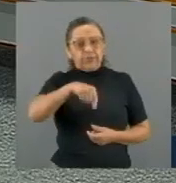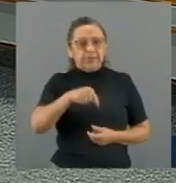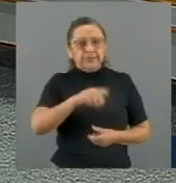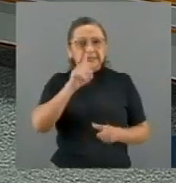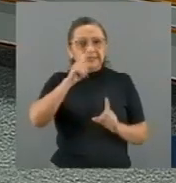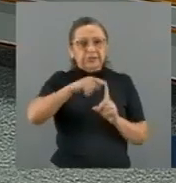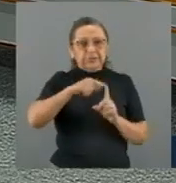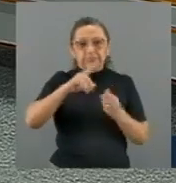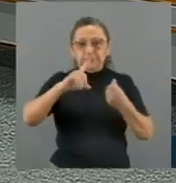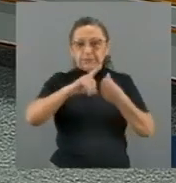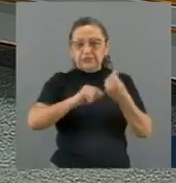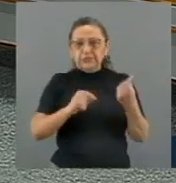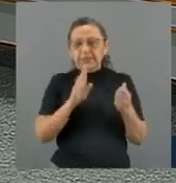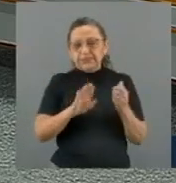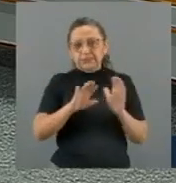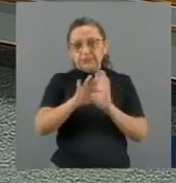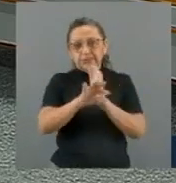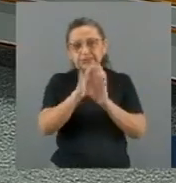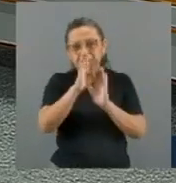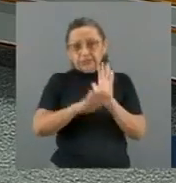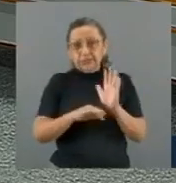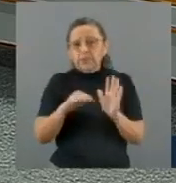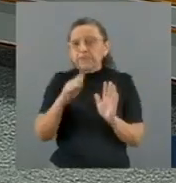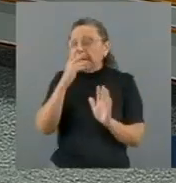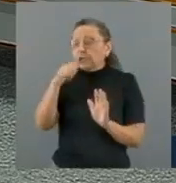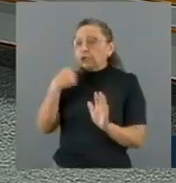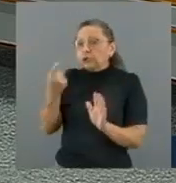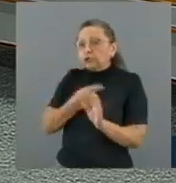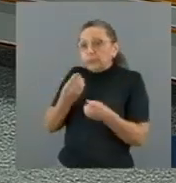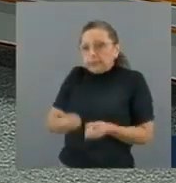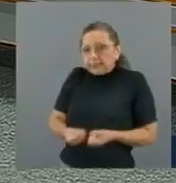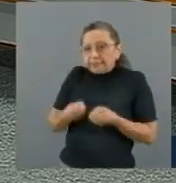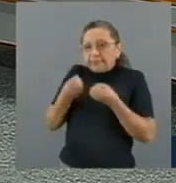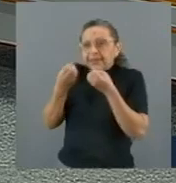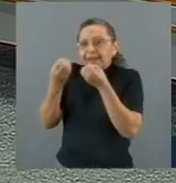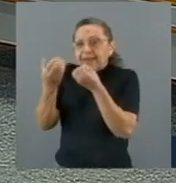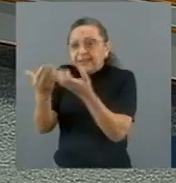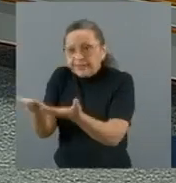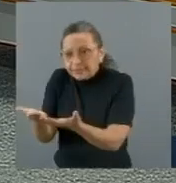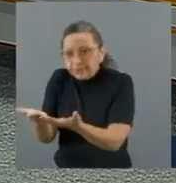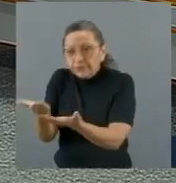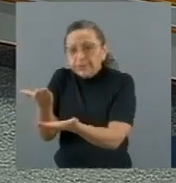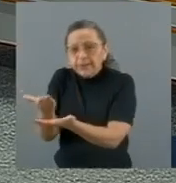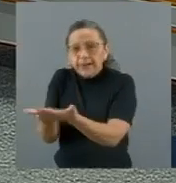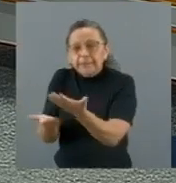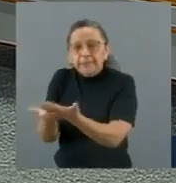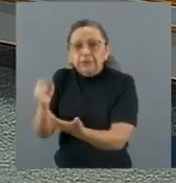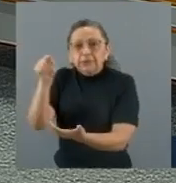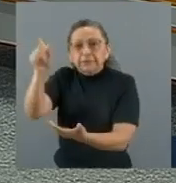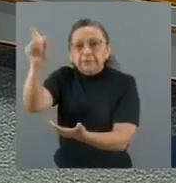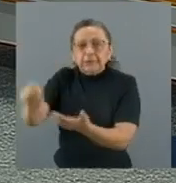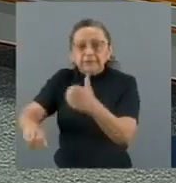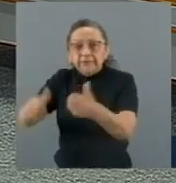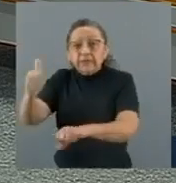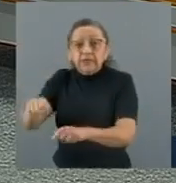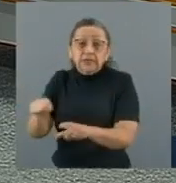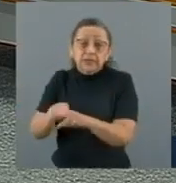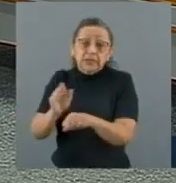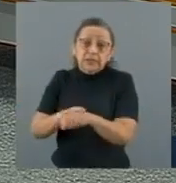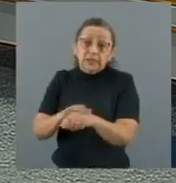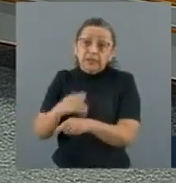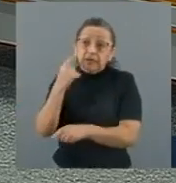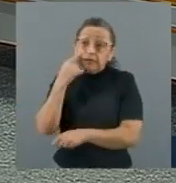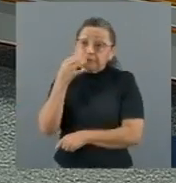desse artigo, tá? Nós estamos nos entregando ao escrutínio e à visão de